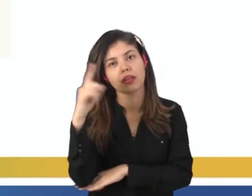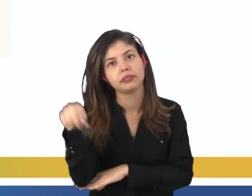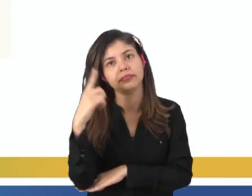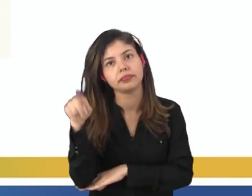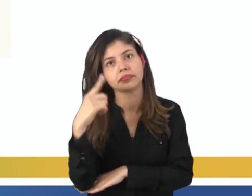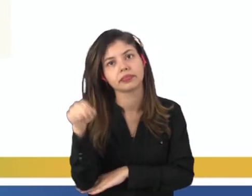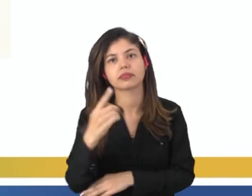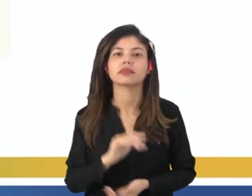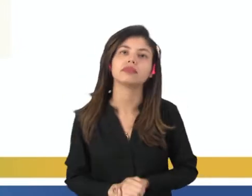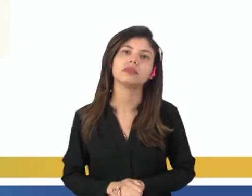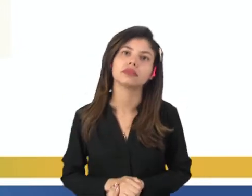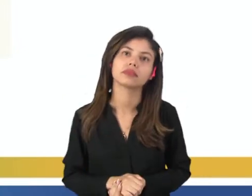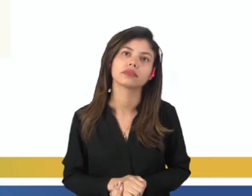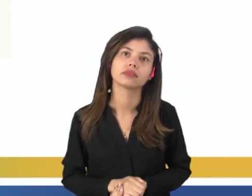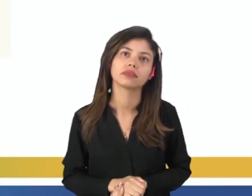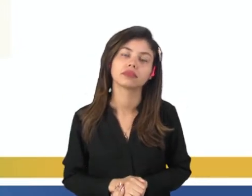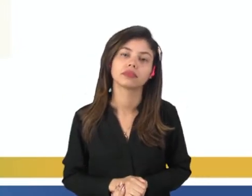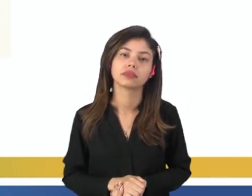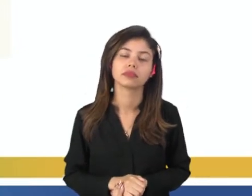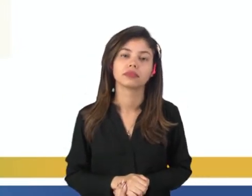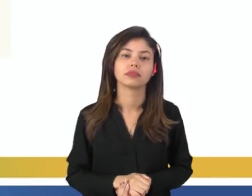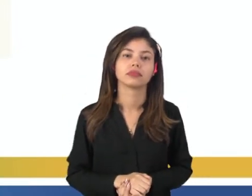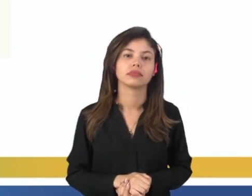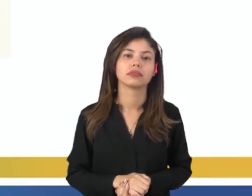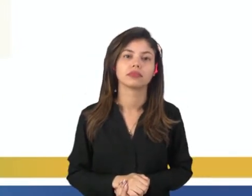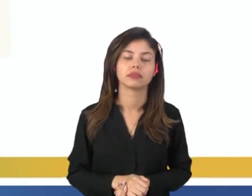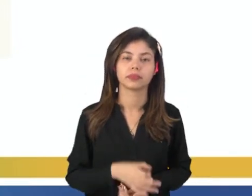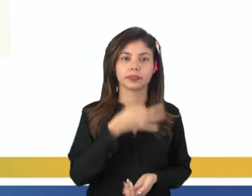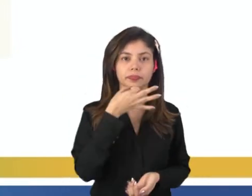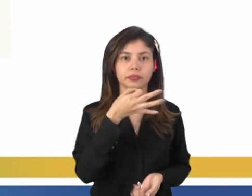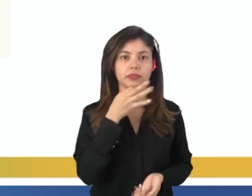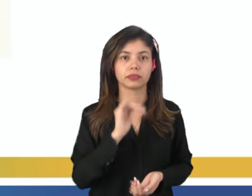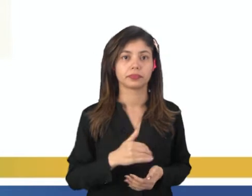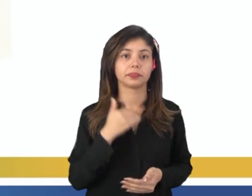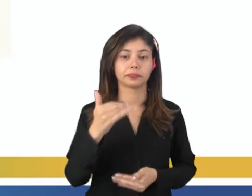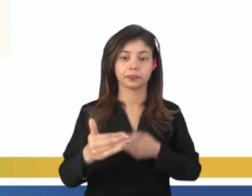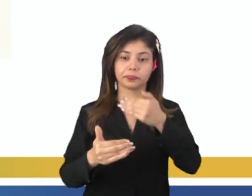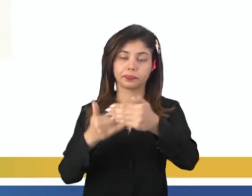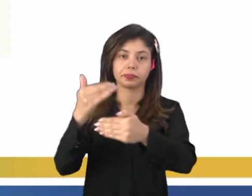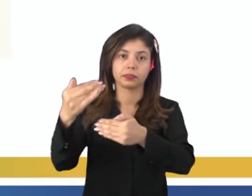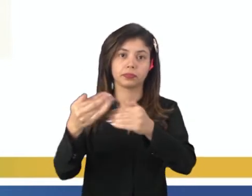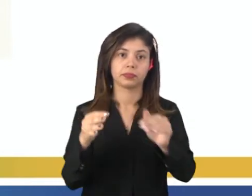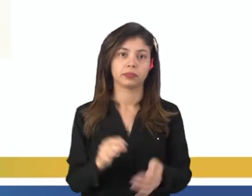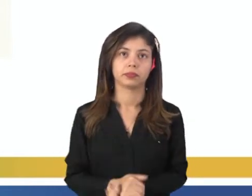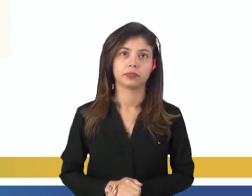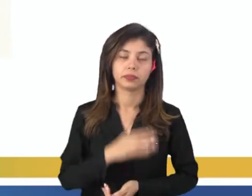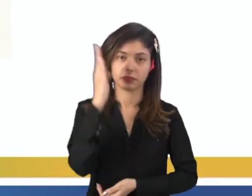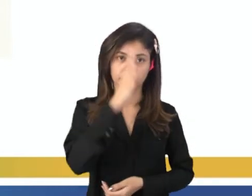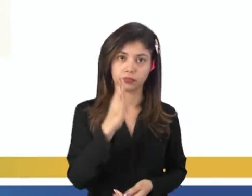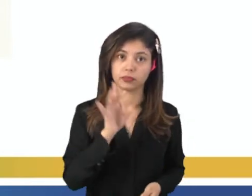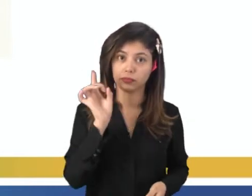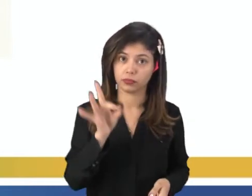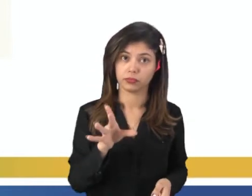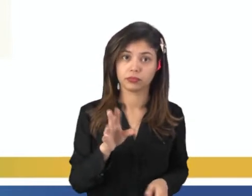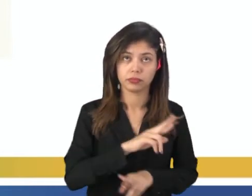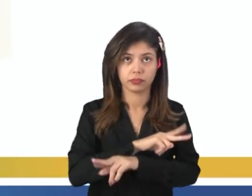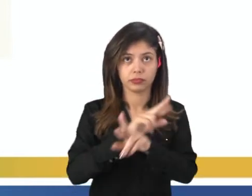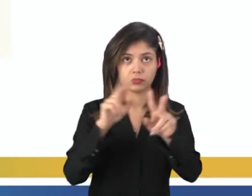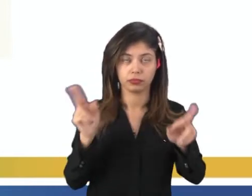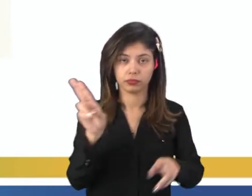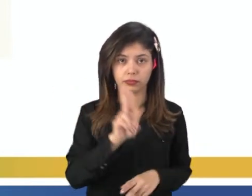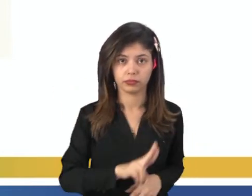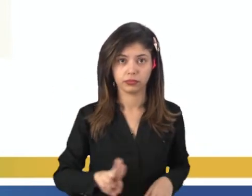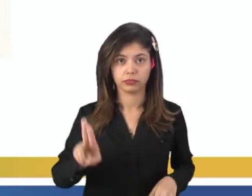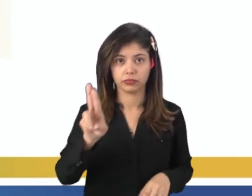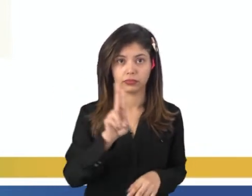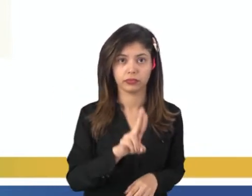Ele tem ali uma pequena participação das outras fontes. Então, a nossa sugestão é que, ao longo do tempo, a matriz brasileira fique diversificada, ela